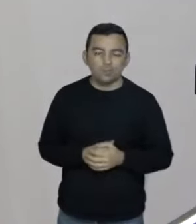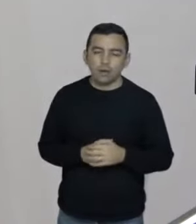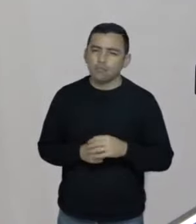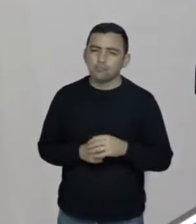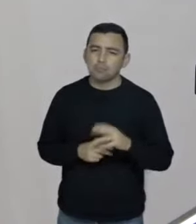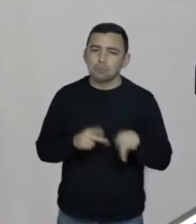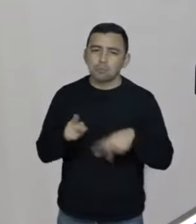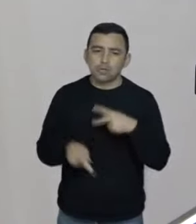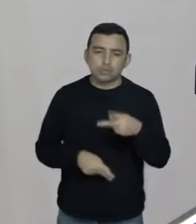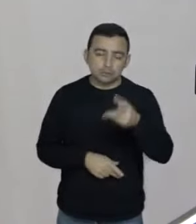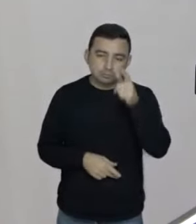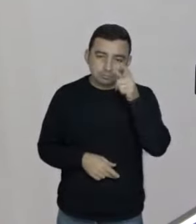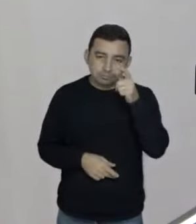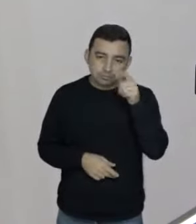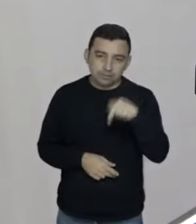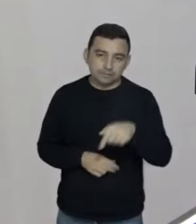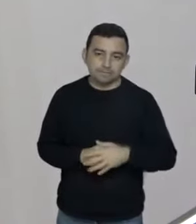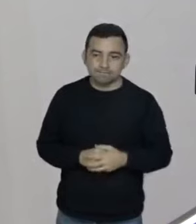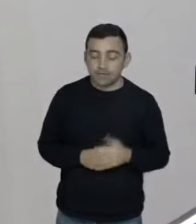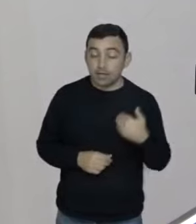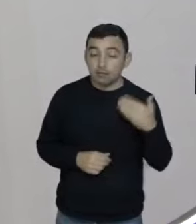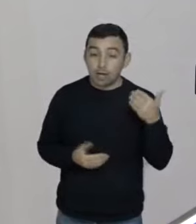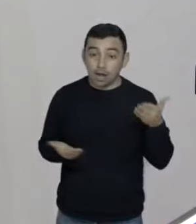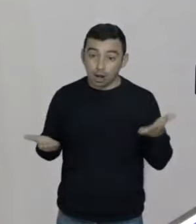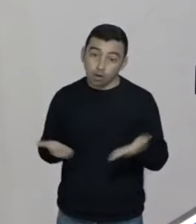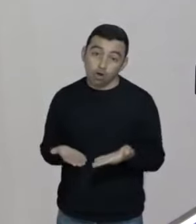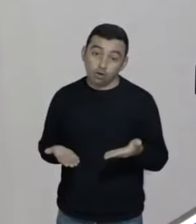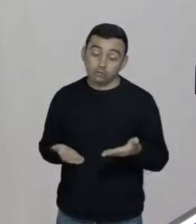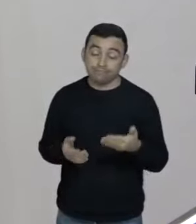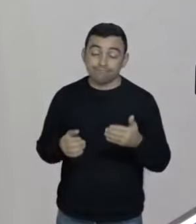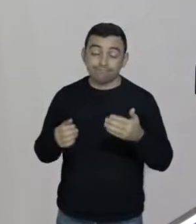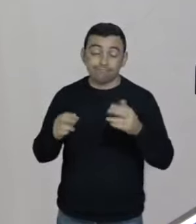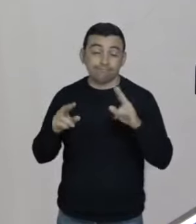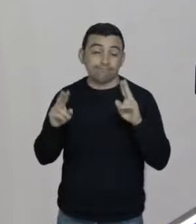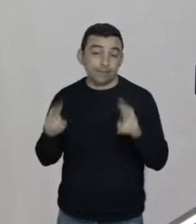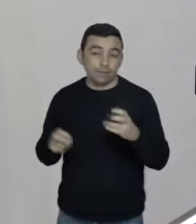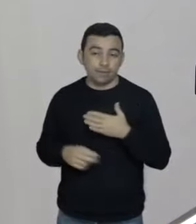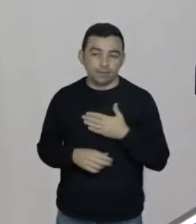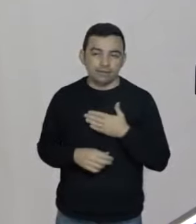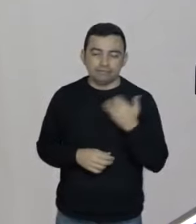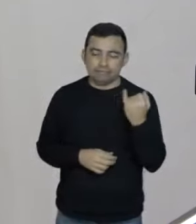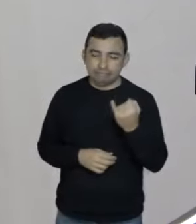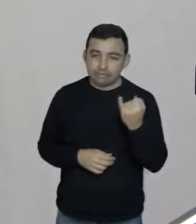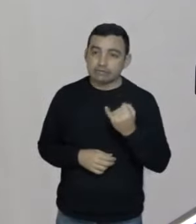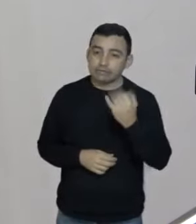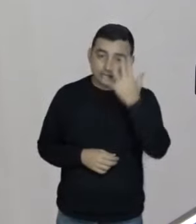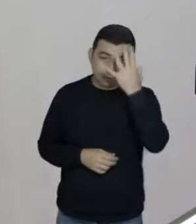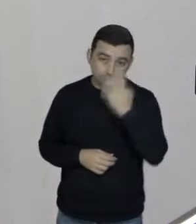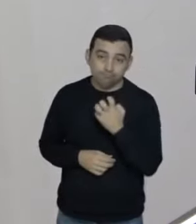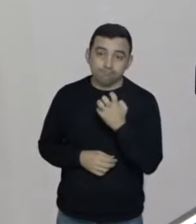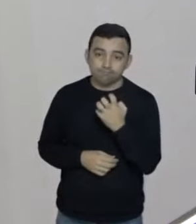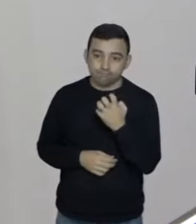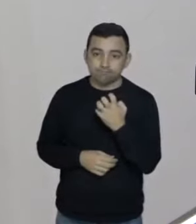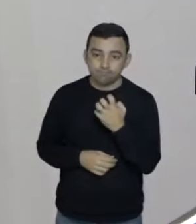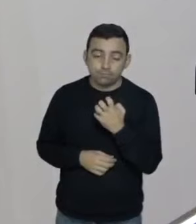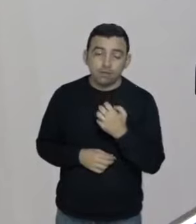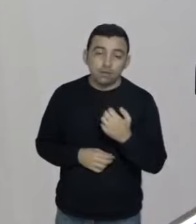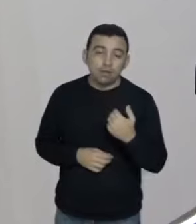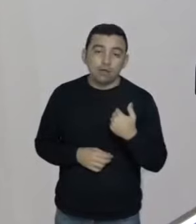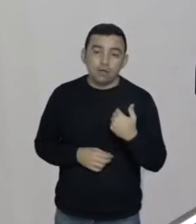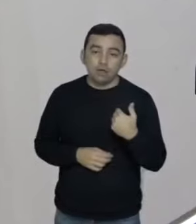que nos acompanha eu trago aqui nessa Tribuna um tema que para mim é muito sério e já